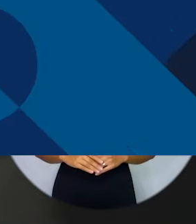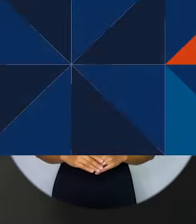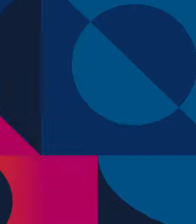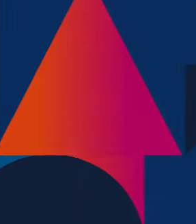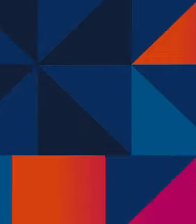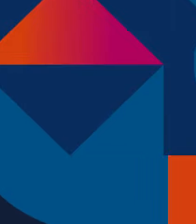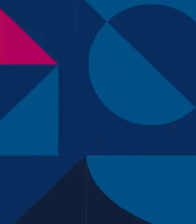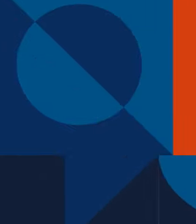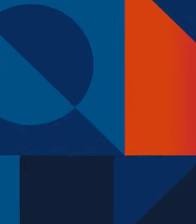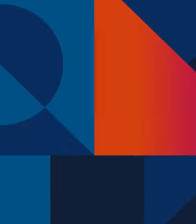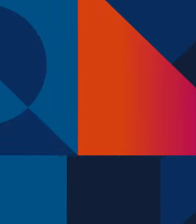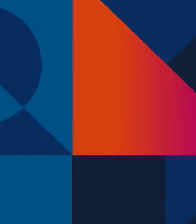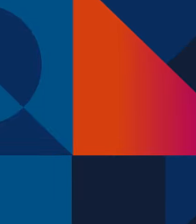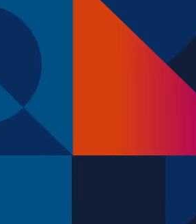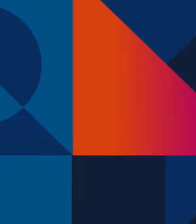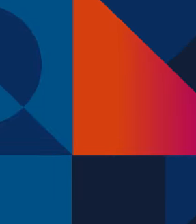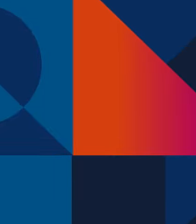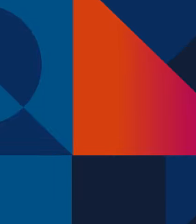Acompanhe.